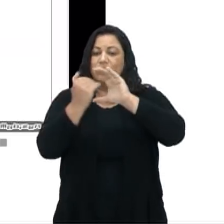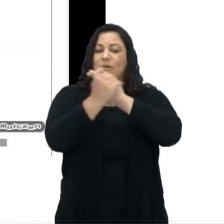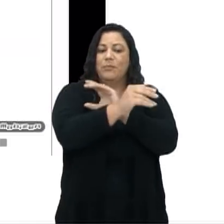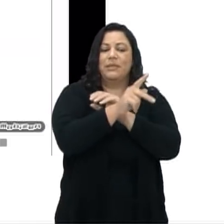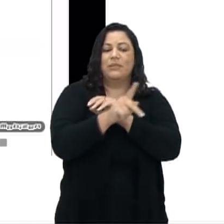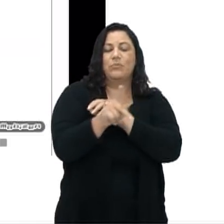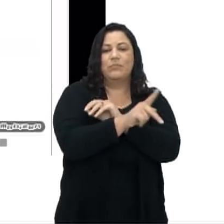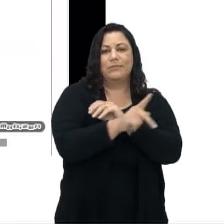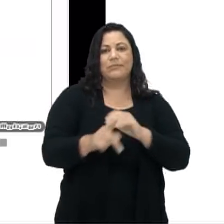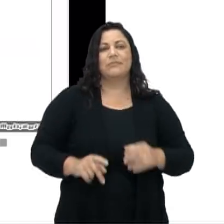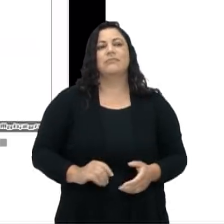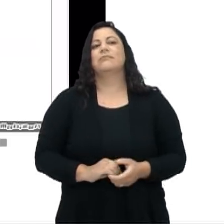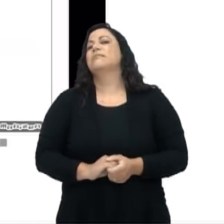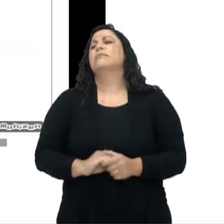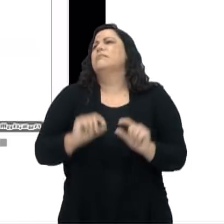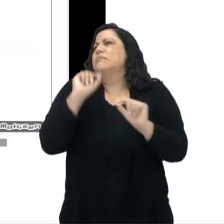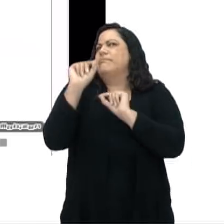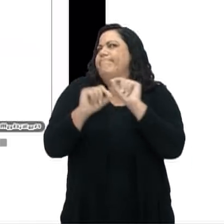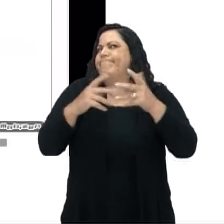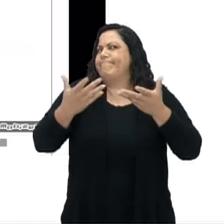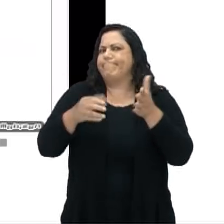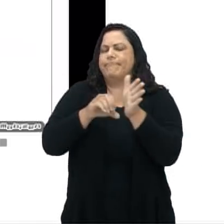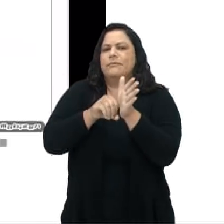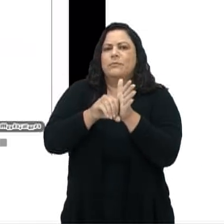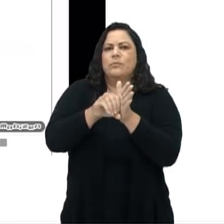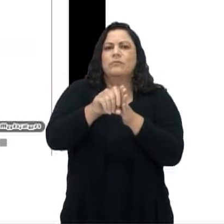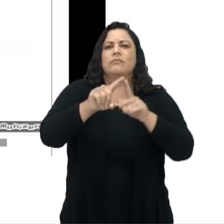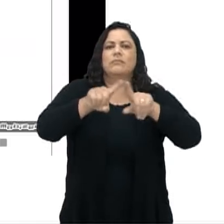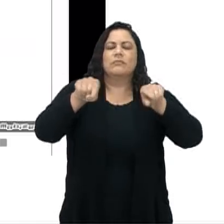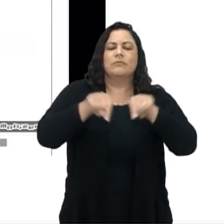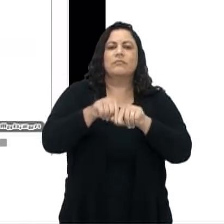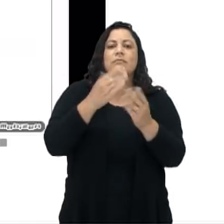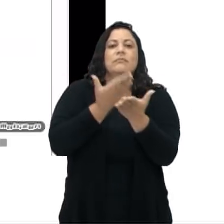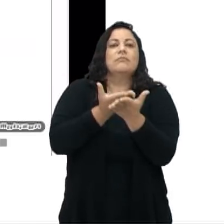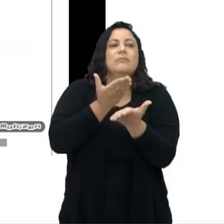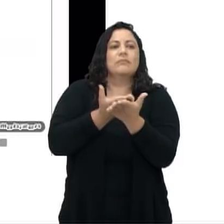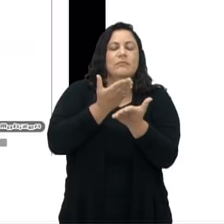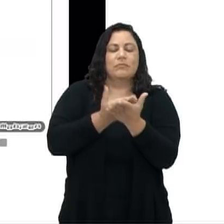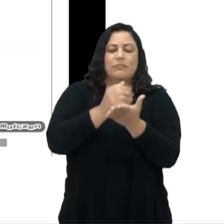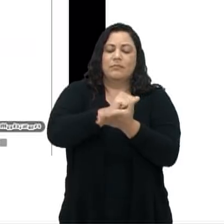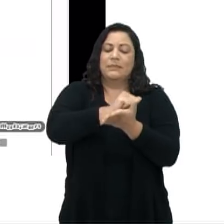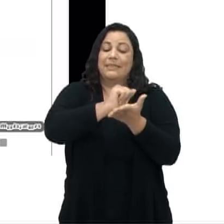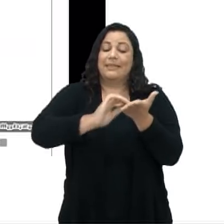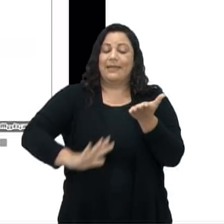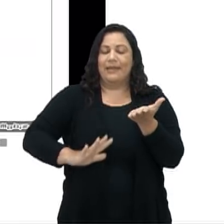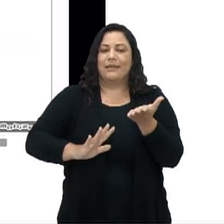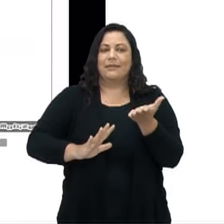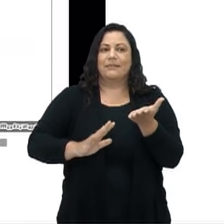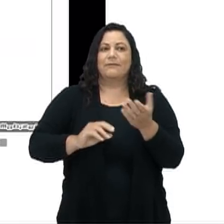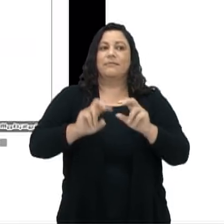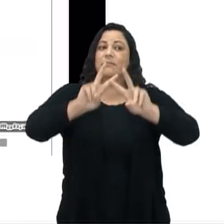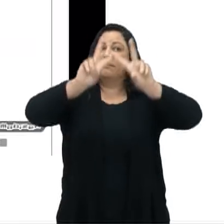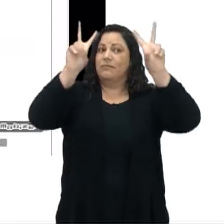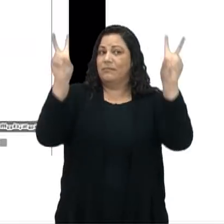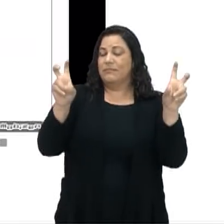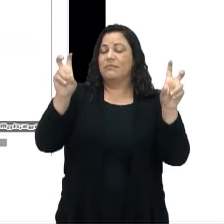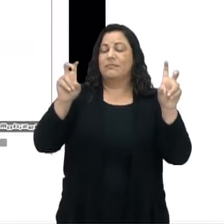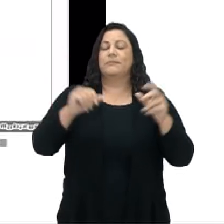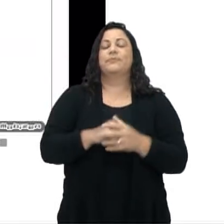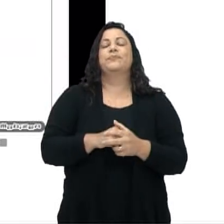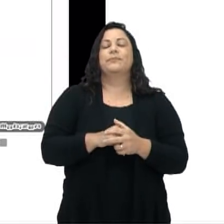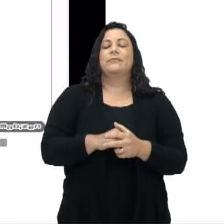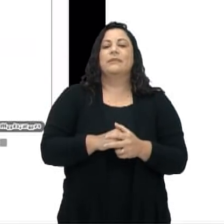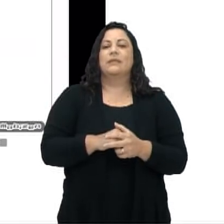então? Lá no Classroom, a hora que você vai clicar sobre a atividade dessa aula, que foi construção gráfico de setor